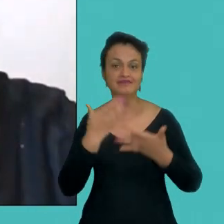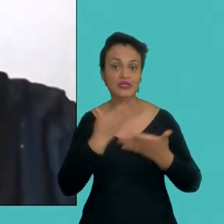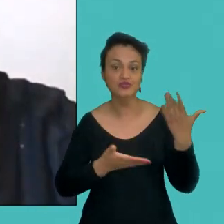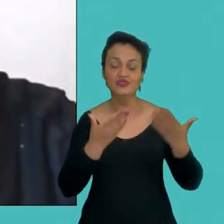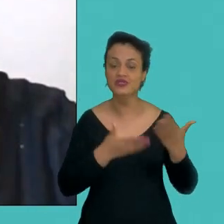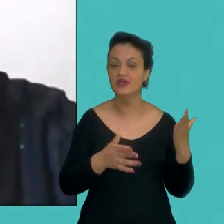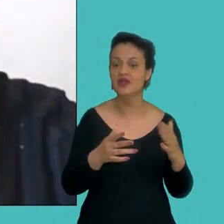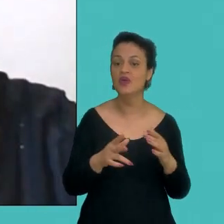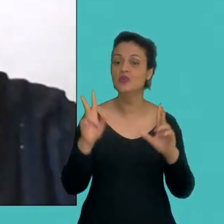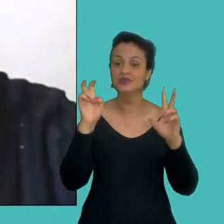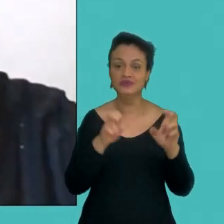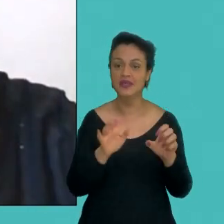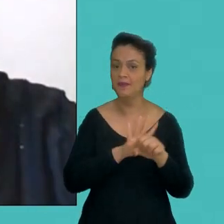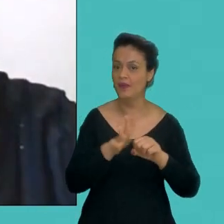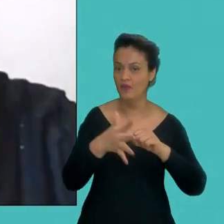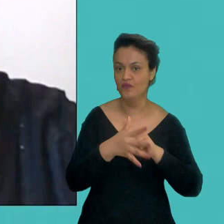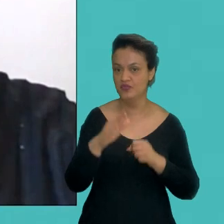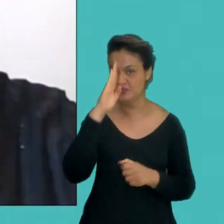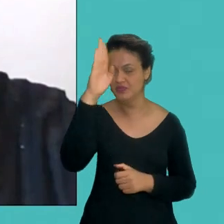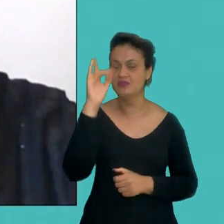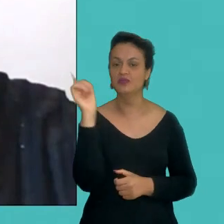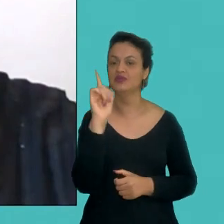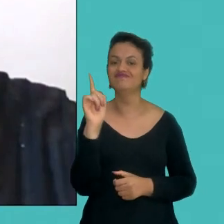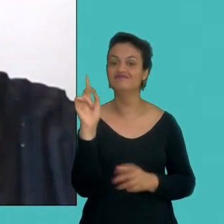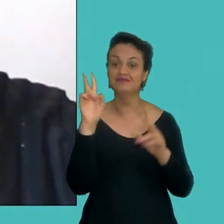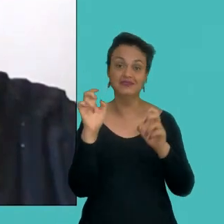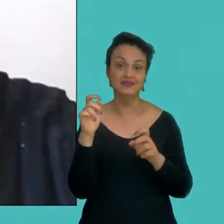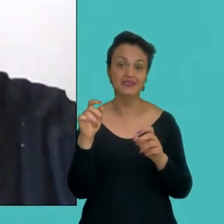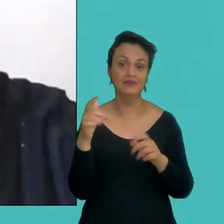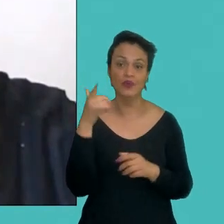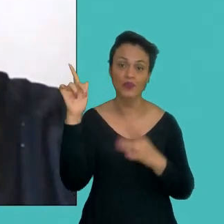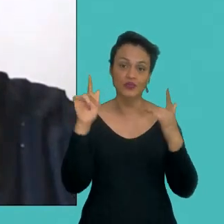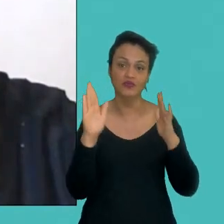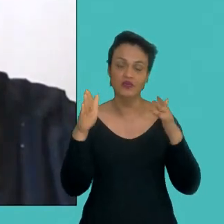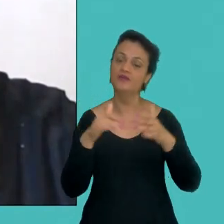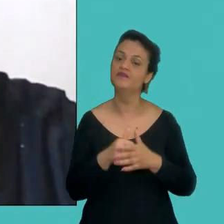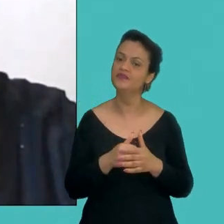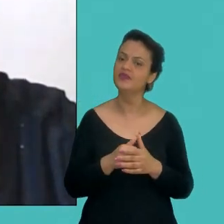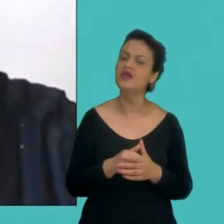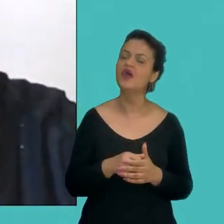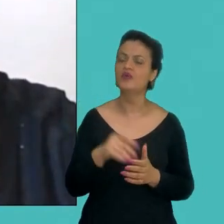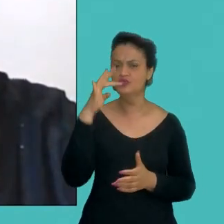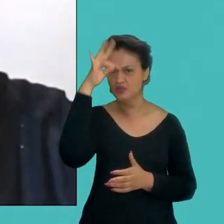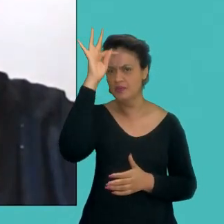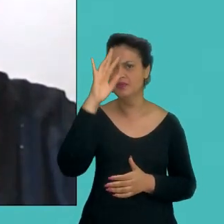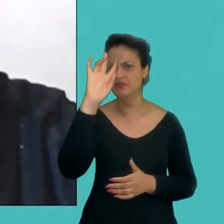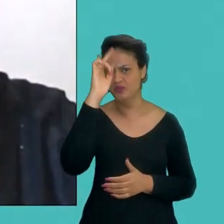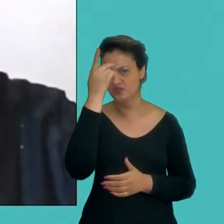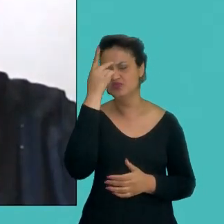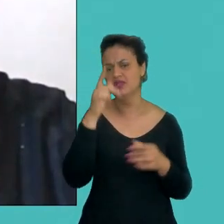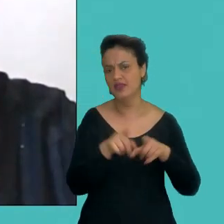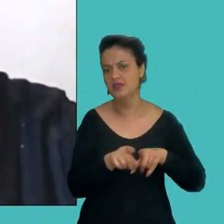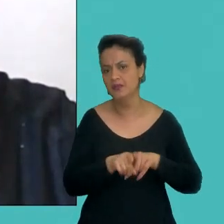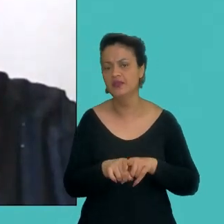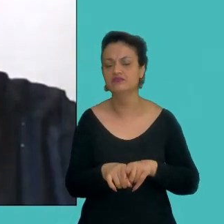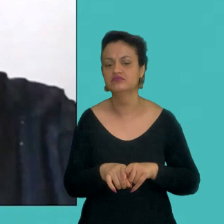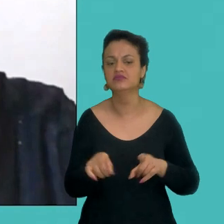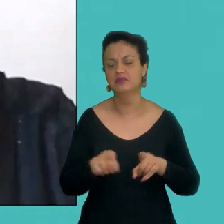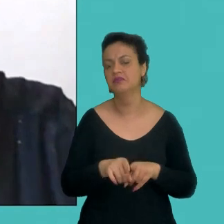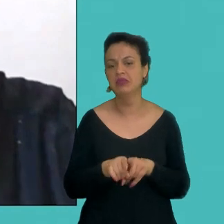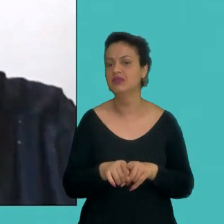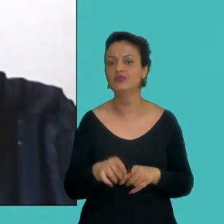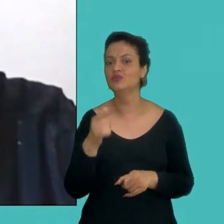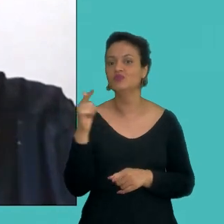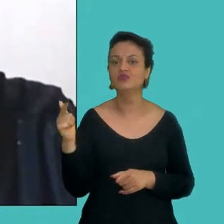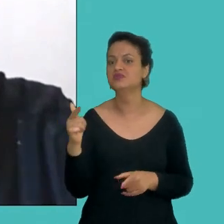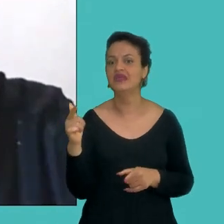e vai deixar as questões de pandemia e do vírus para trás. O Trump já mudou em função disso também. Ele já percebeu